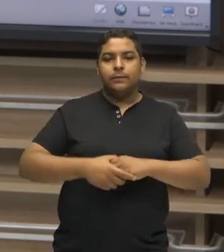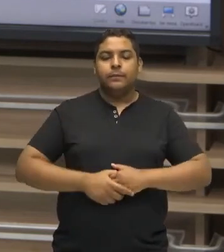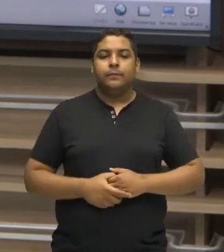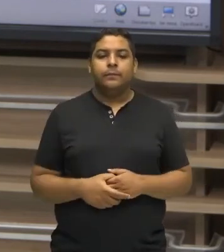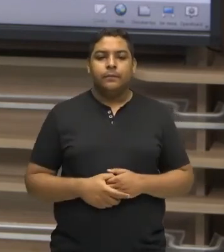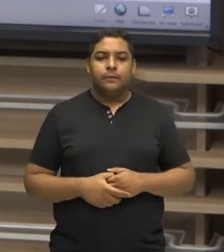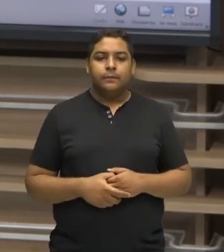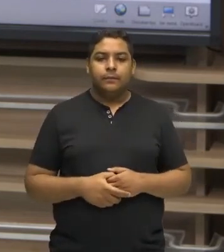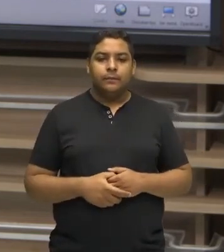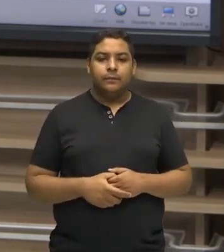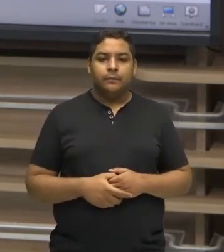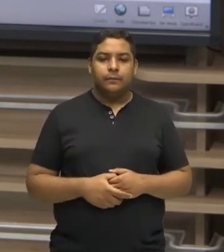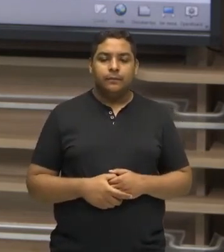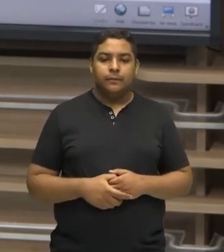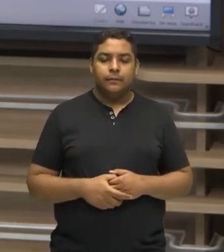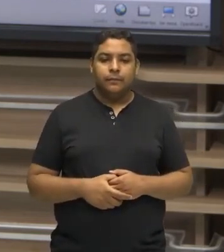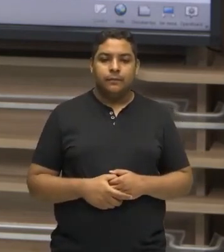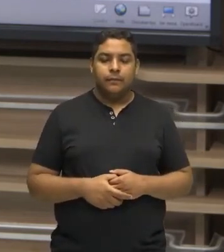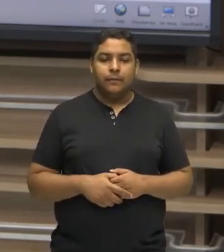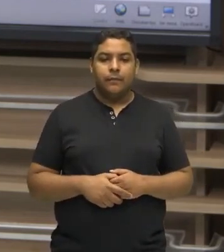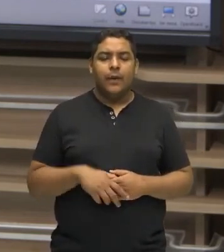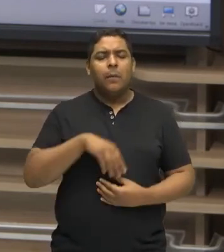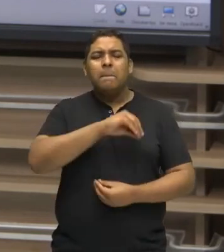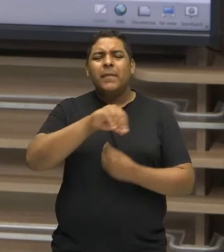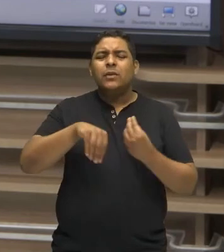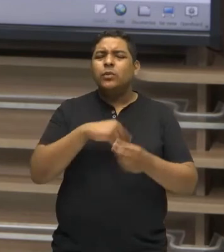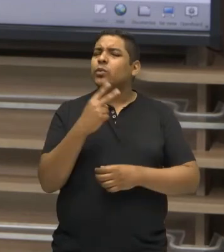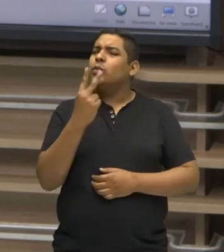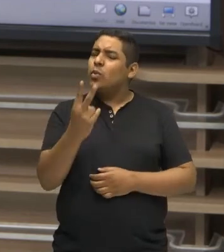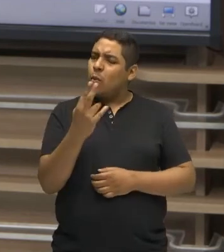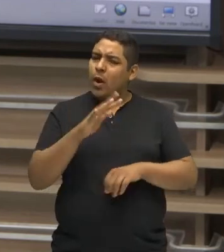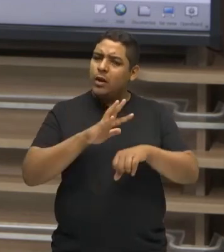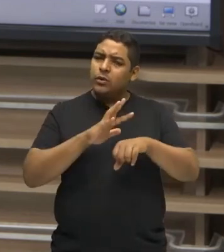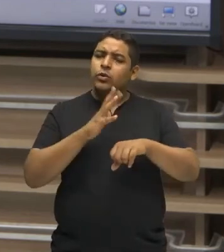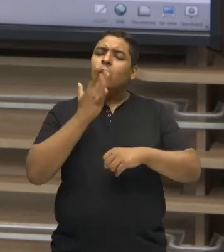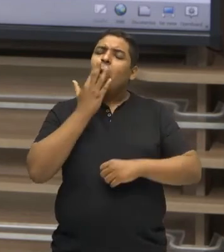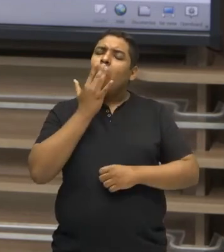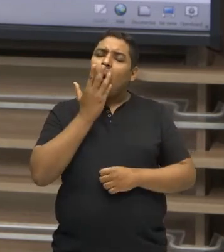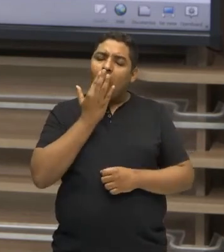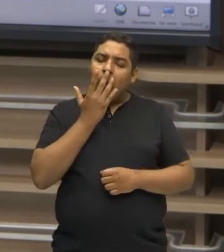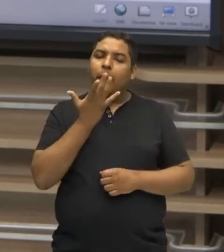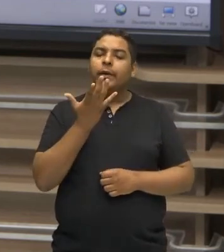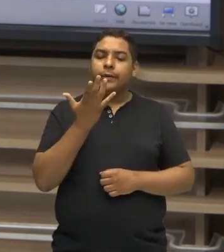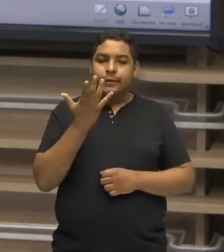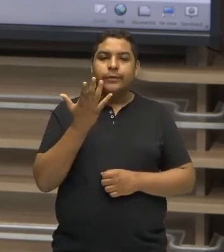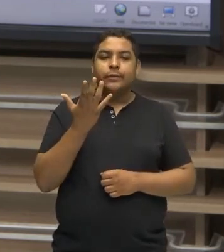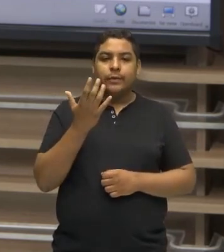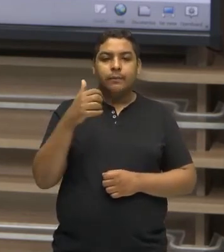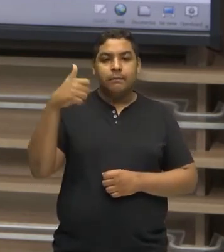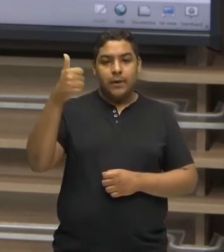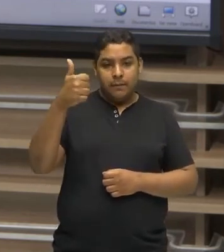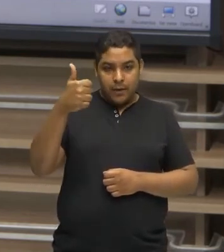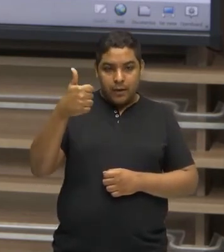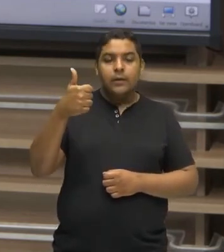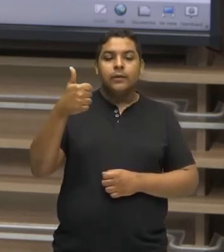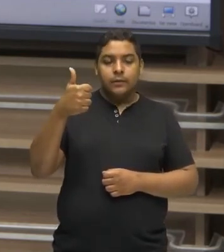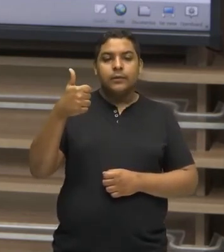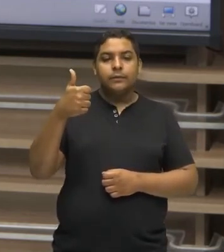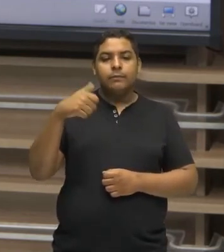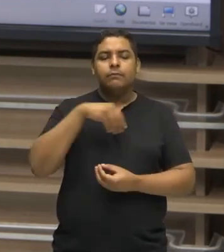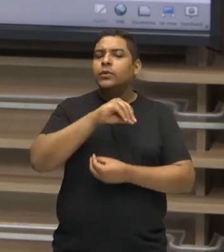eu misturo duas cores primárias? Surge o quê? As cores secundárias, não é isso? Se